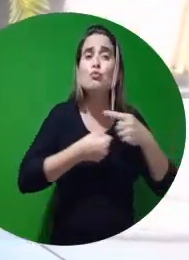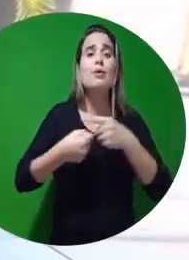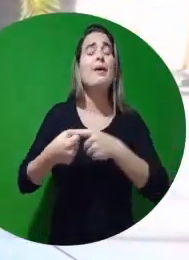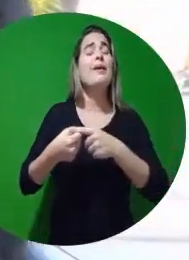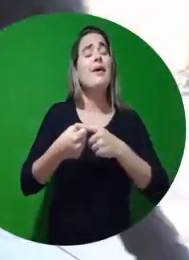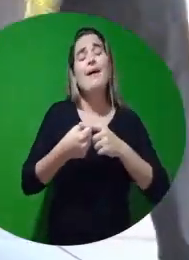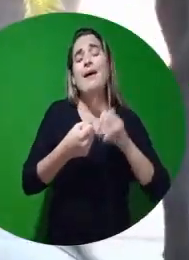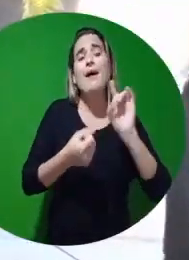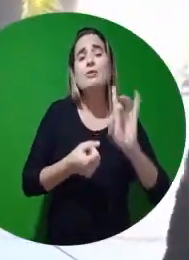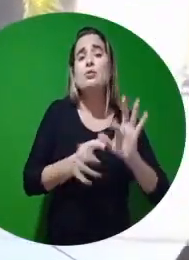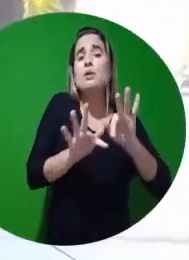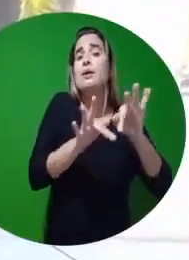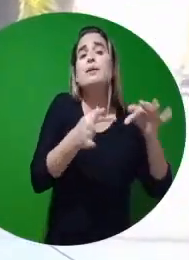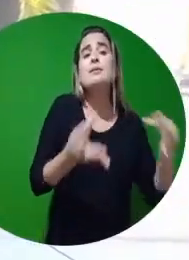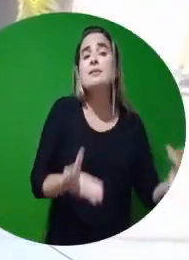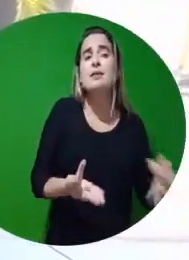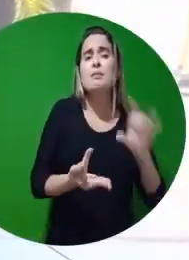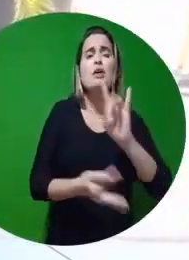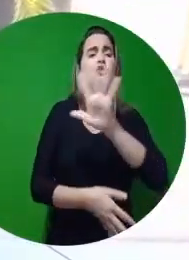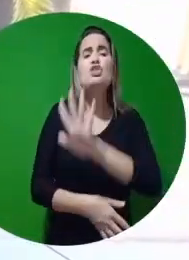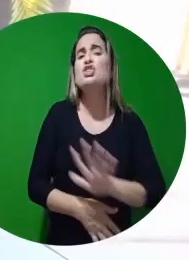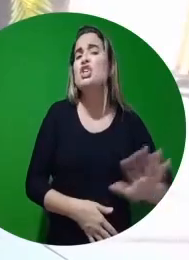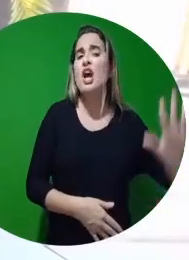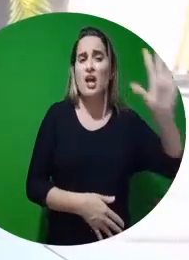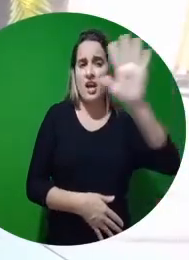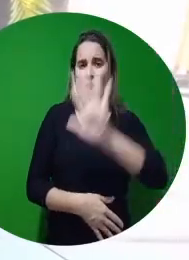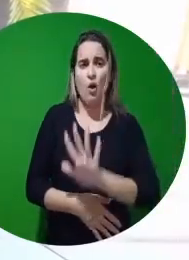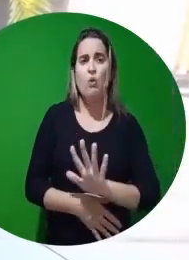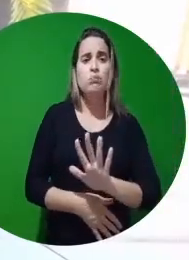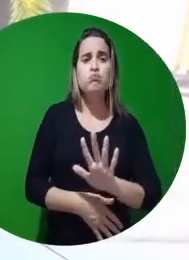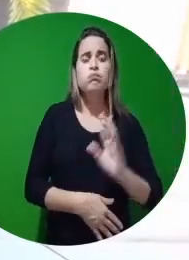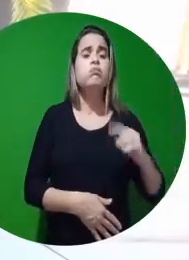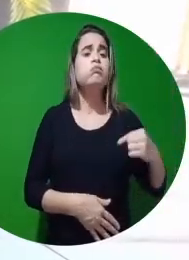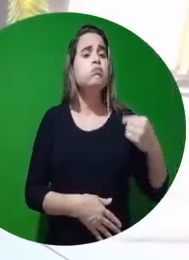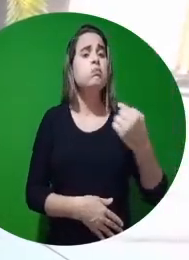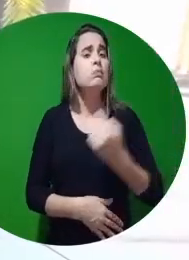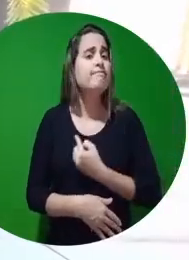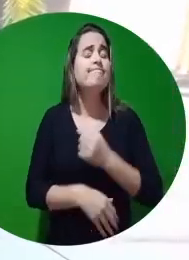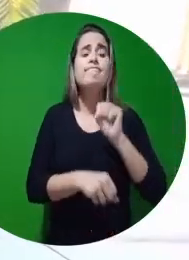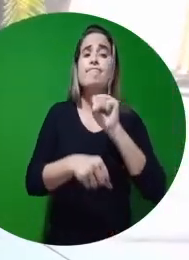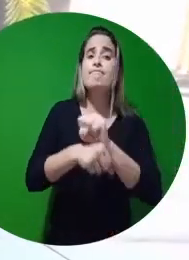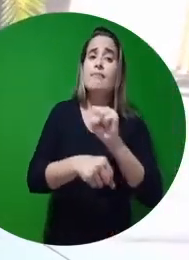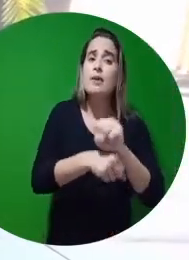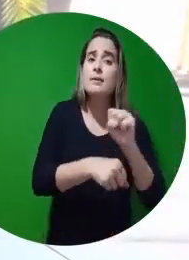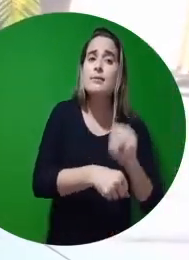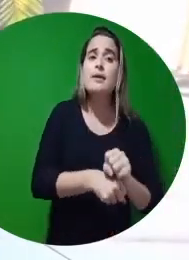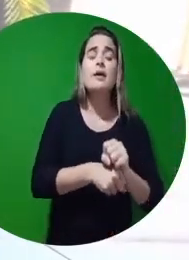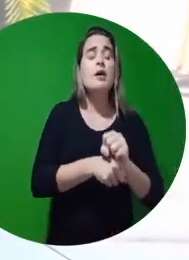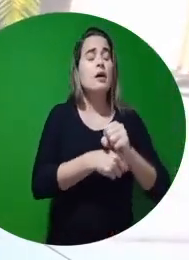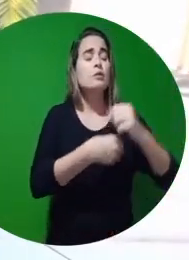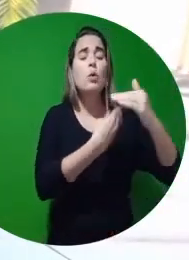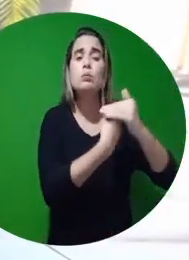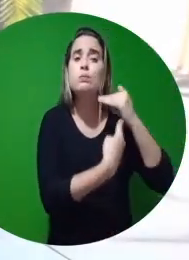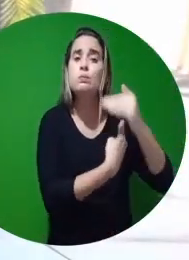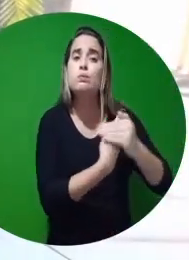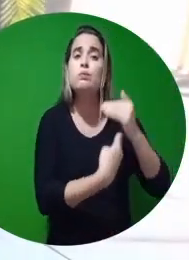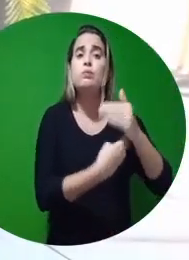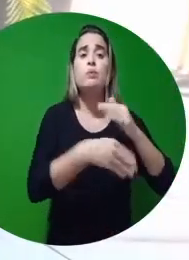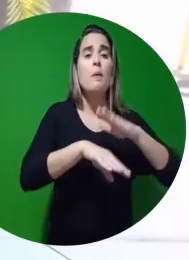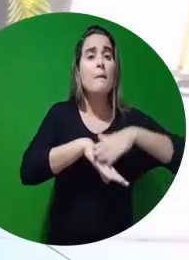funcionários dos cartórios é uma essas linhas Gerais podemos dizer que nós estamos aguardando ainda